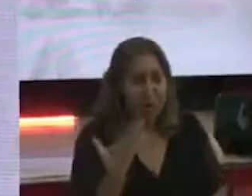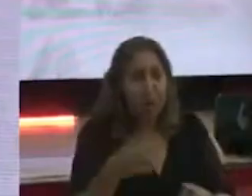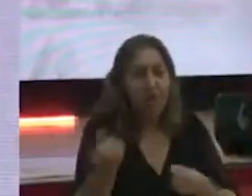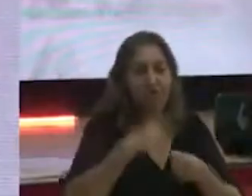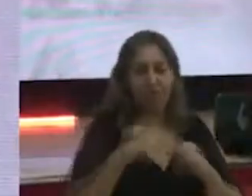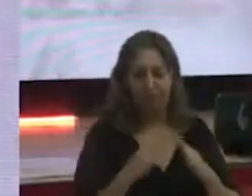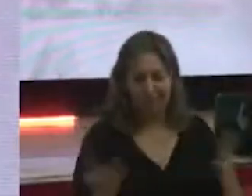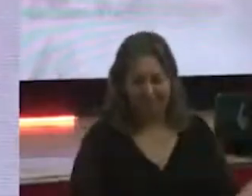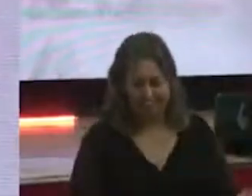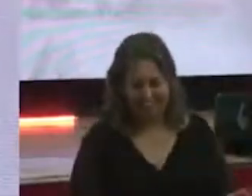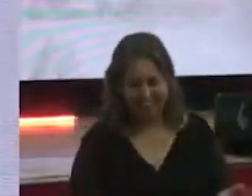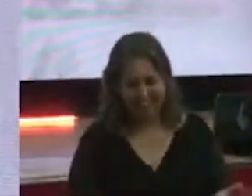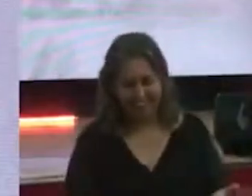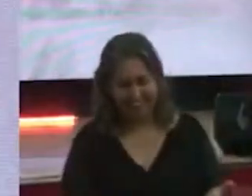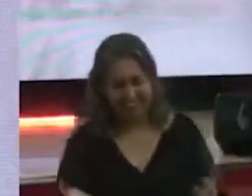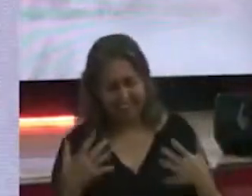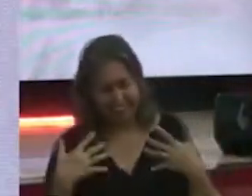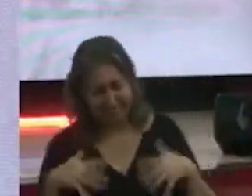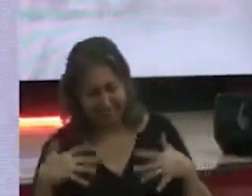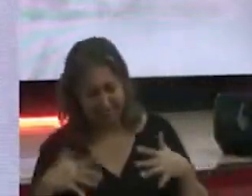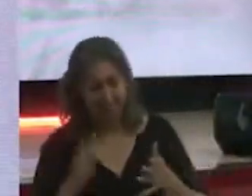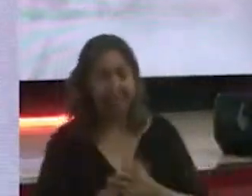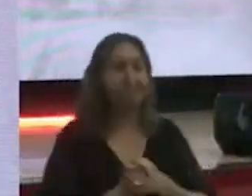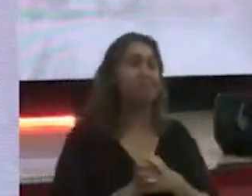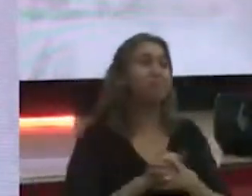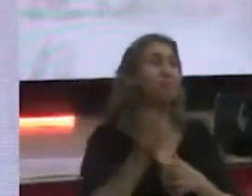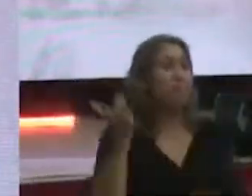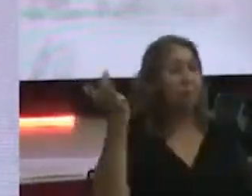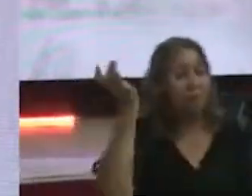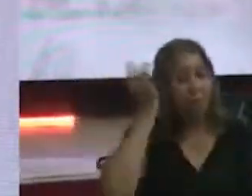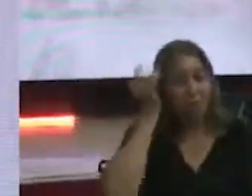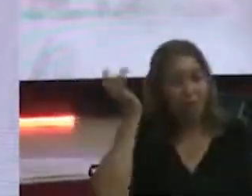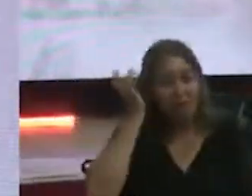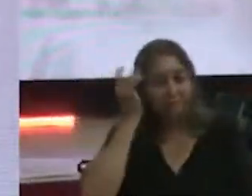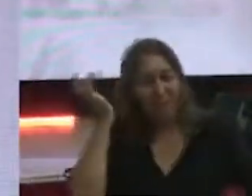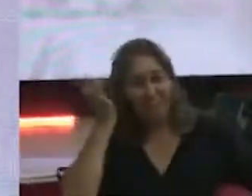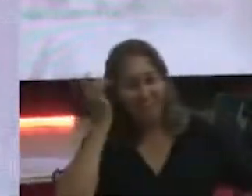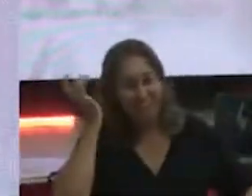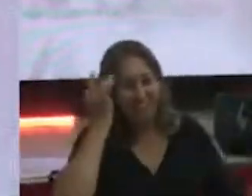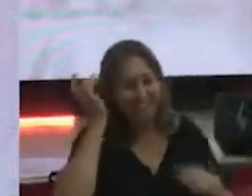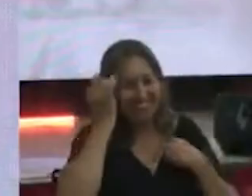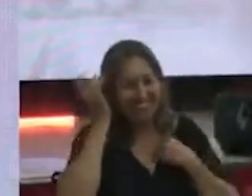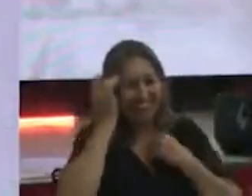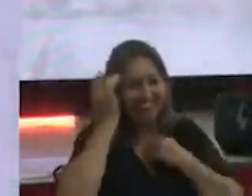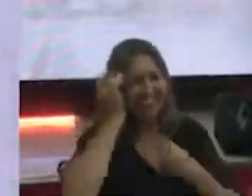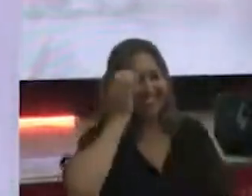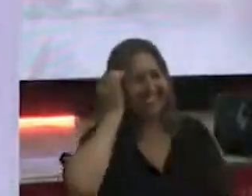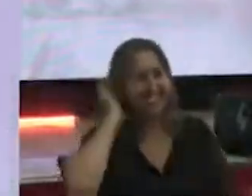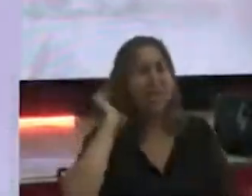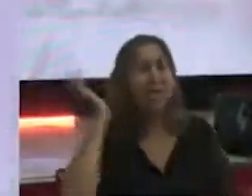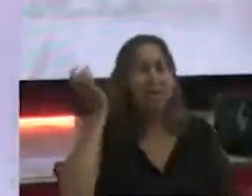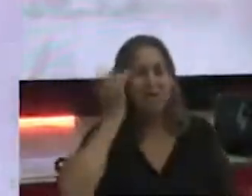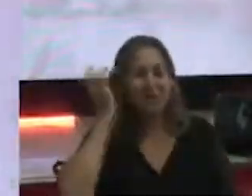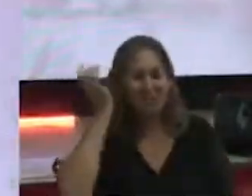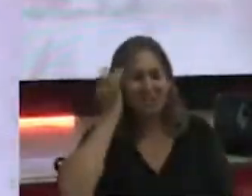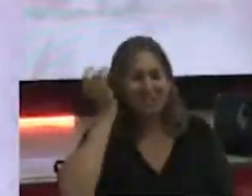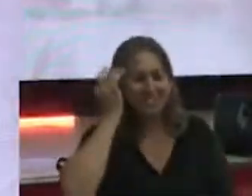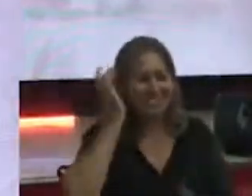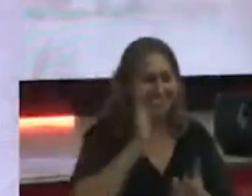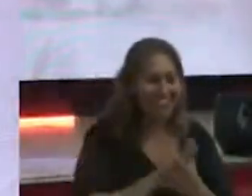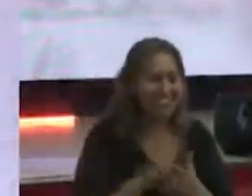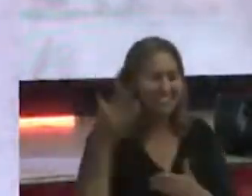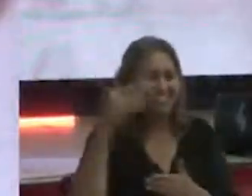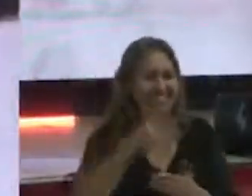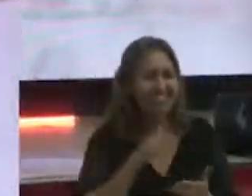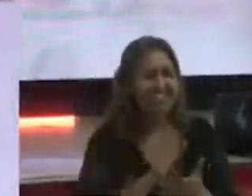maturidade traz estabilidade eu não tô dizendo para você que você não pode ter oscilações no teu amor no teu